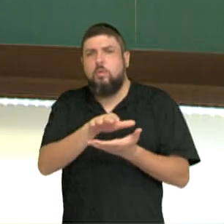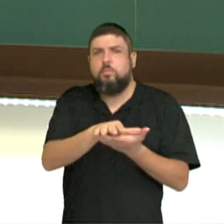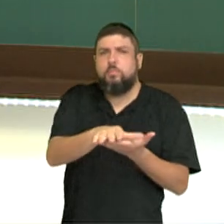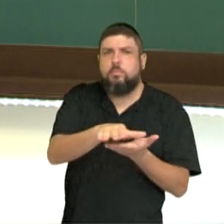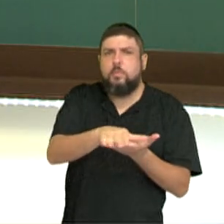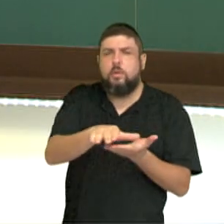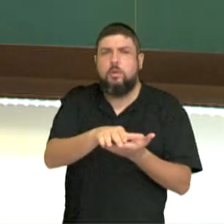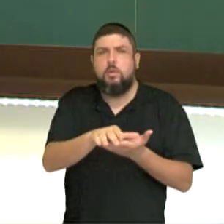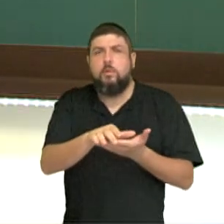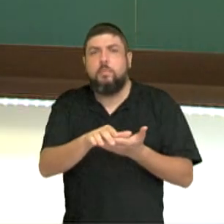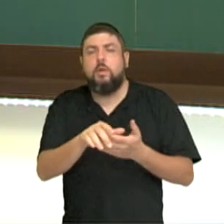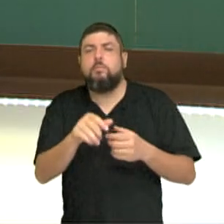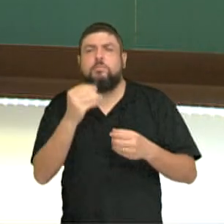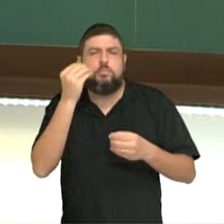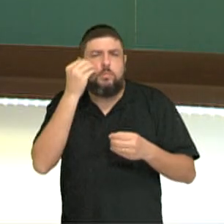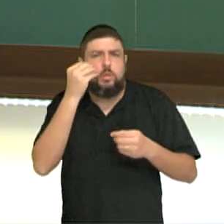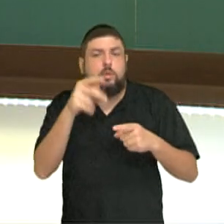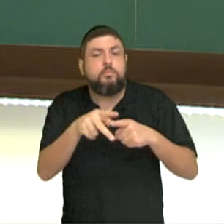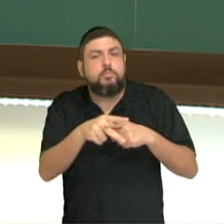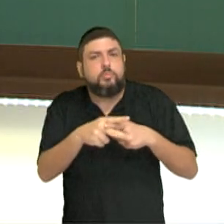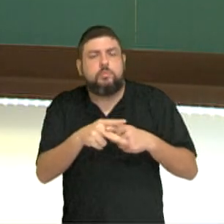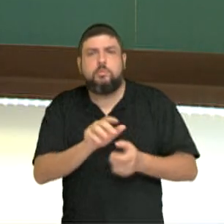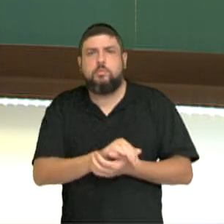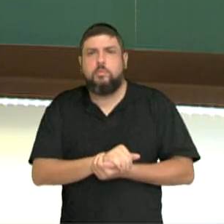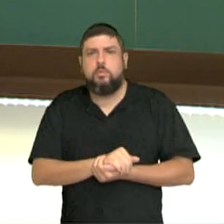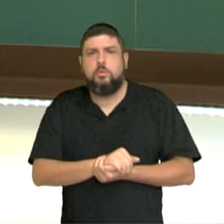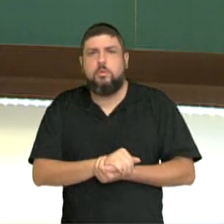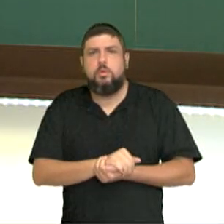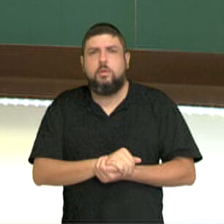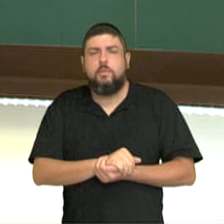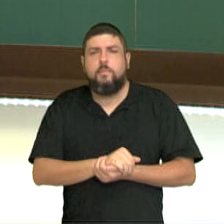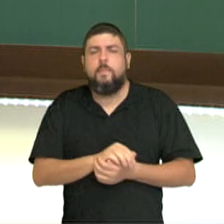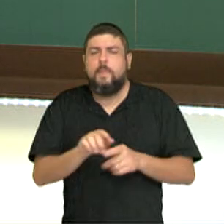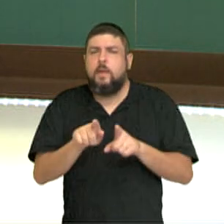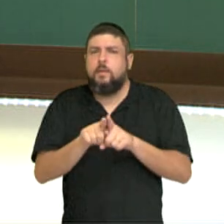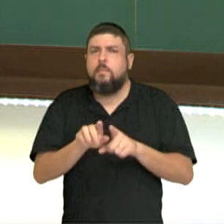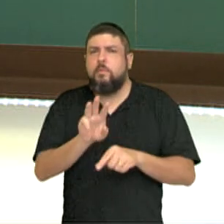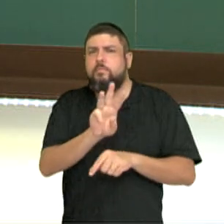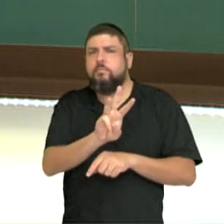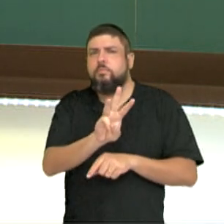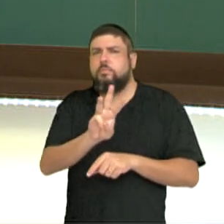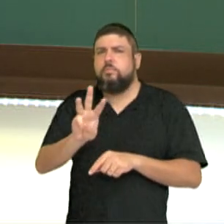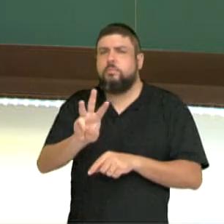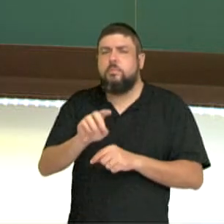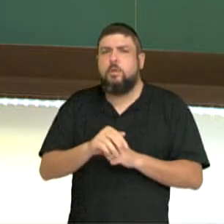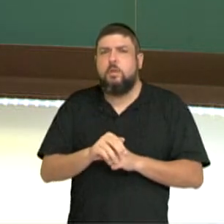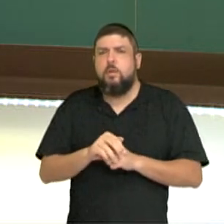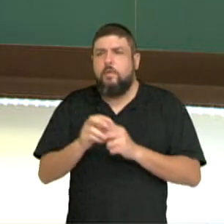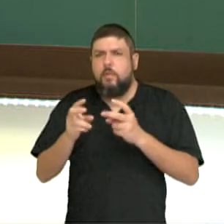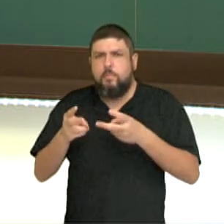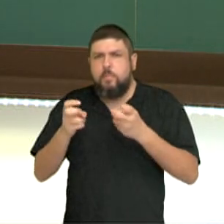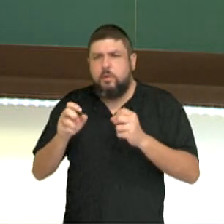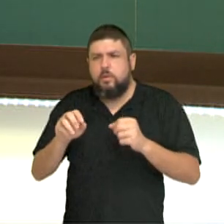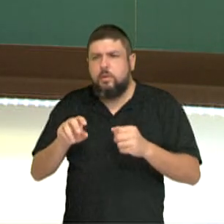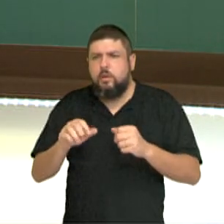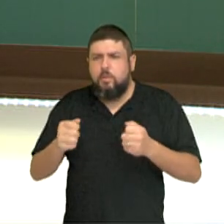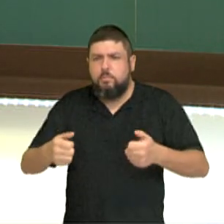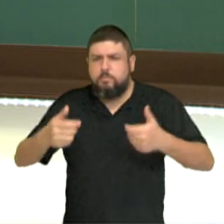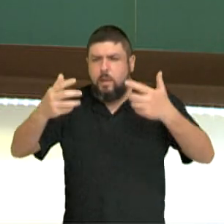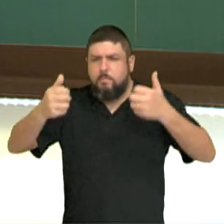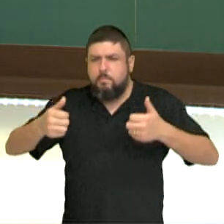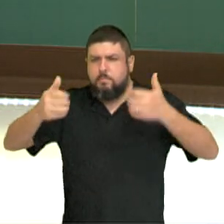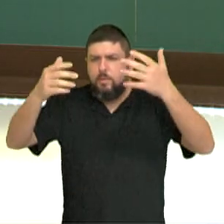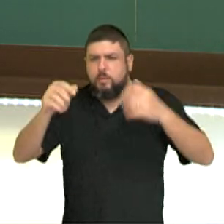é em sites, né? Por exemplo, portais de notícia, nós vemos lá que foi então modificado, né? Então vai aparecer